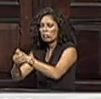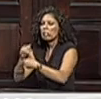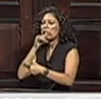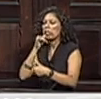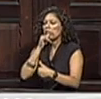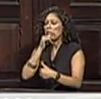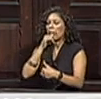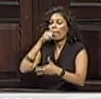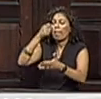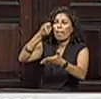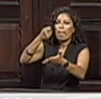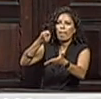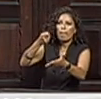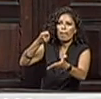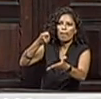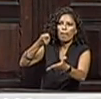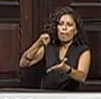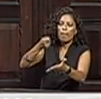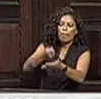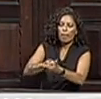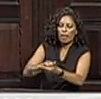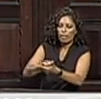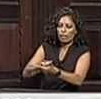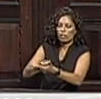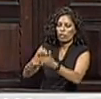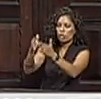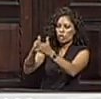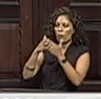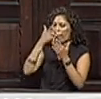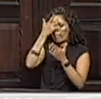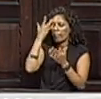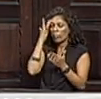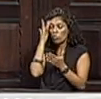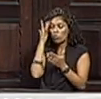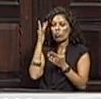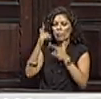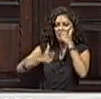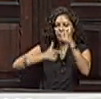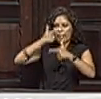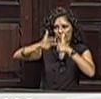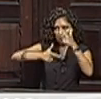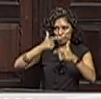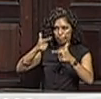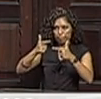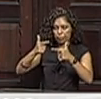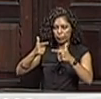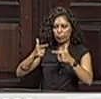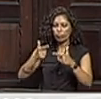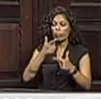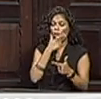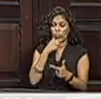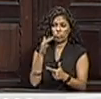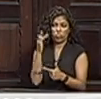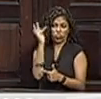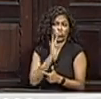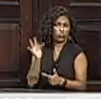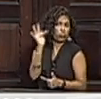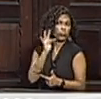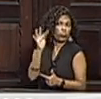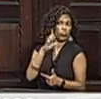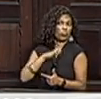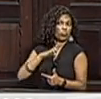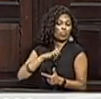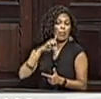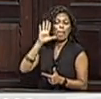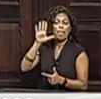carteira, os enquadra como técnicos de equipamentos ou técnicos em manutenção, categorias